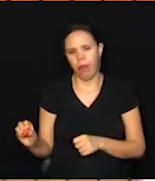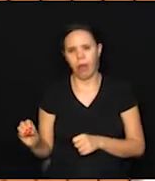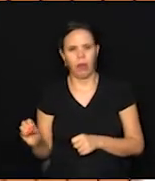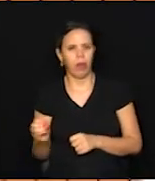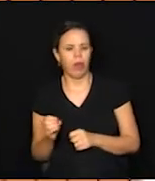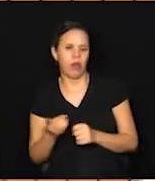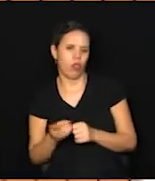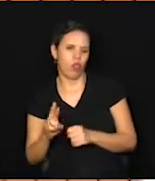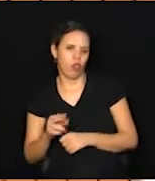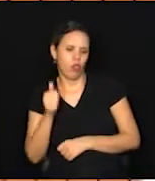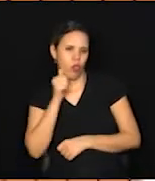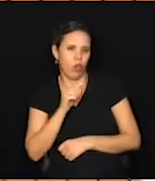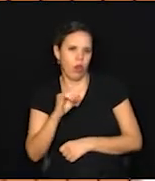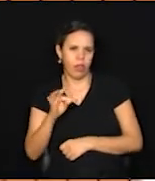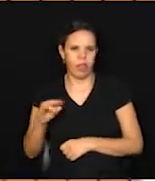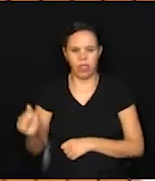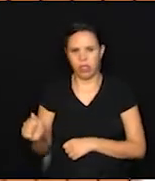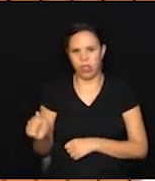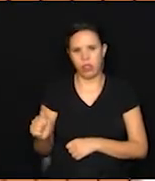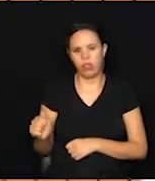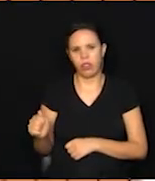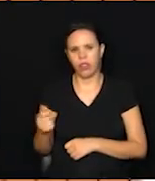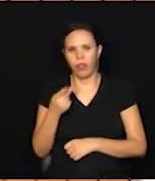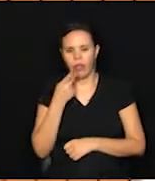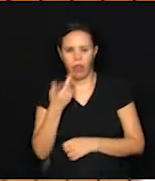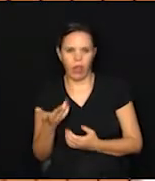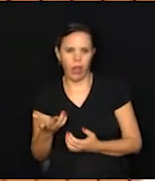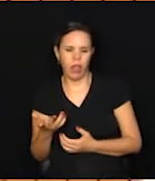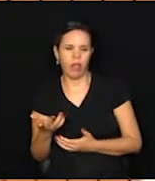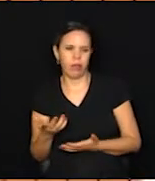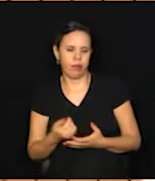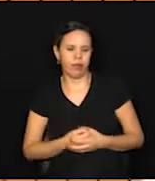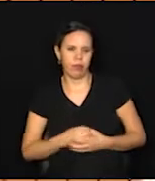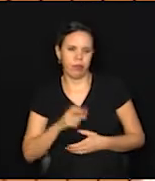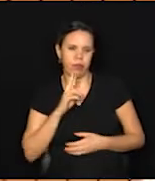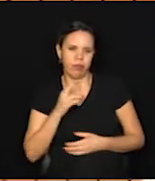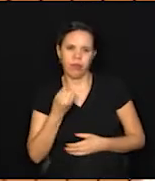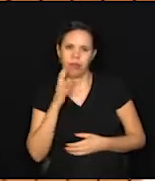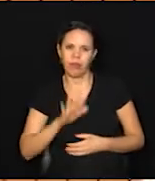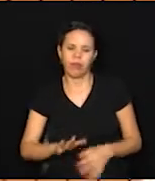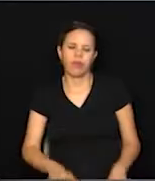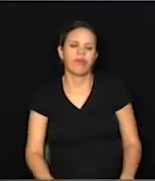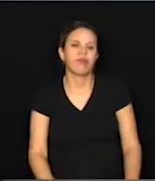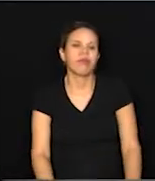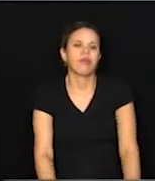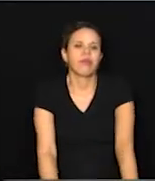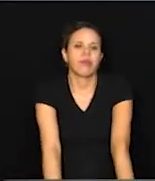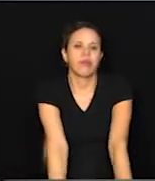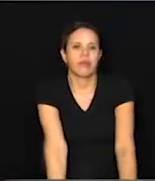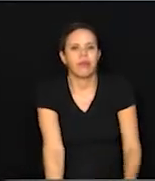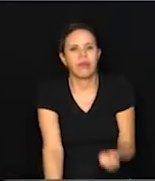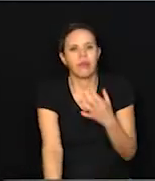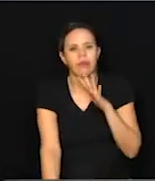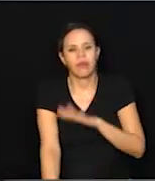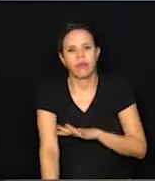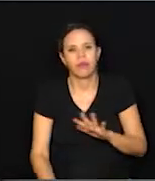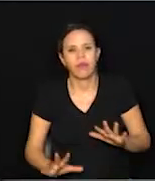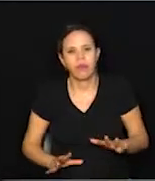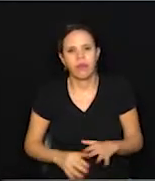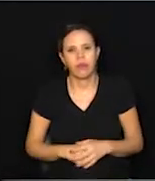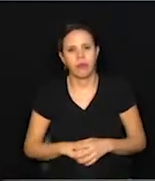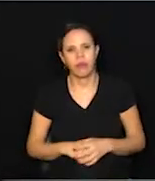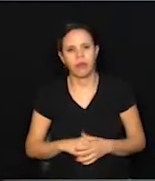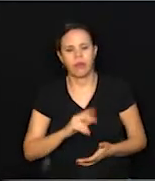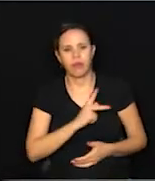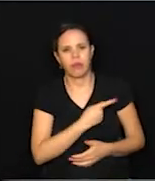doutora Cíntia ou o doutor Sérgio vão respondê-las, tá bom? Muito boa tarde. Boa tarde, Paulo,